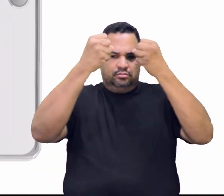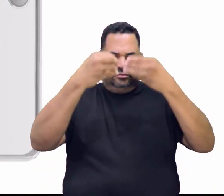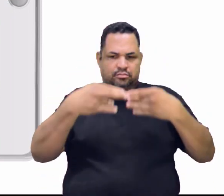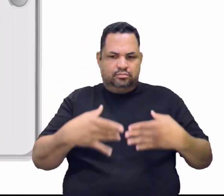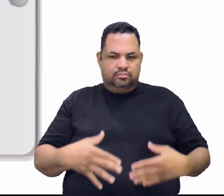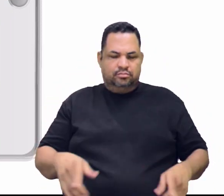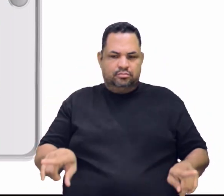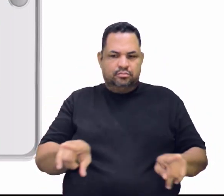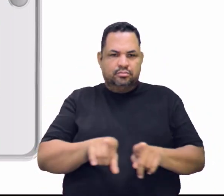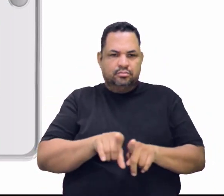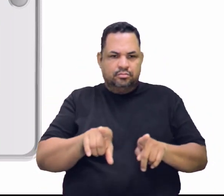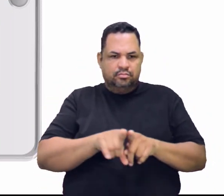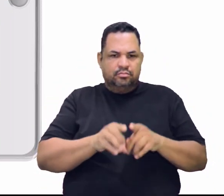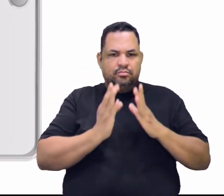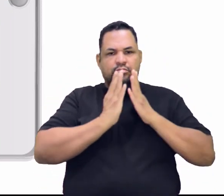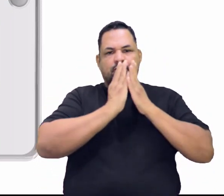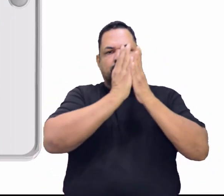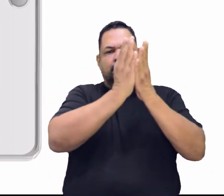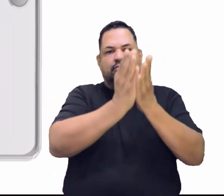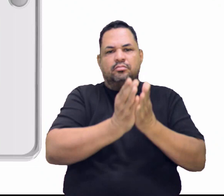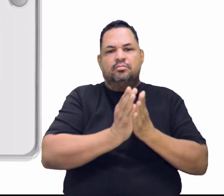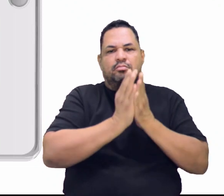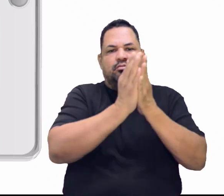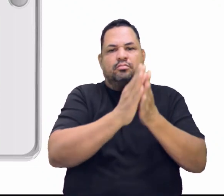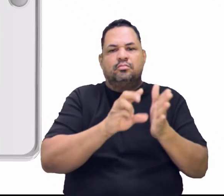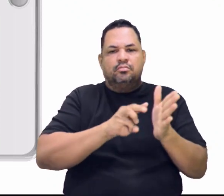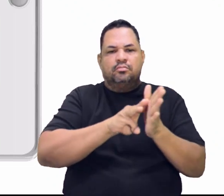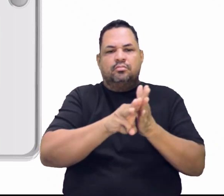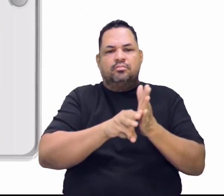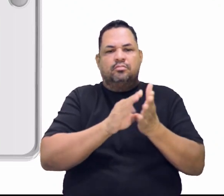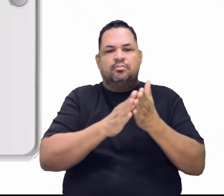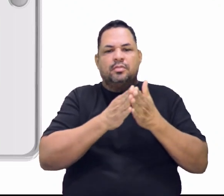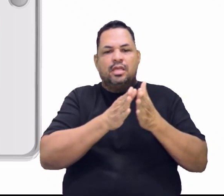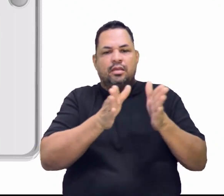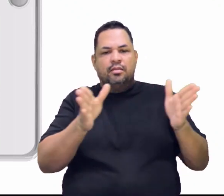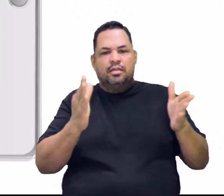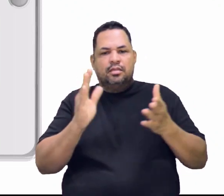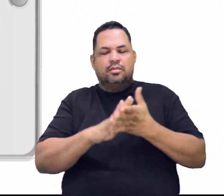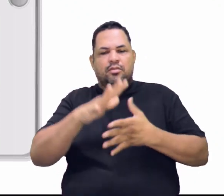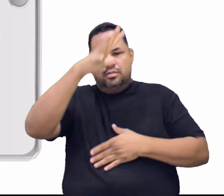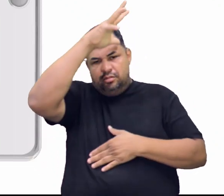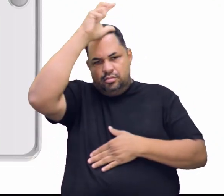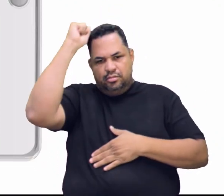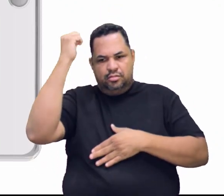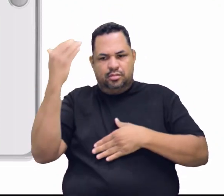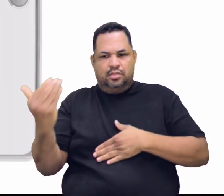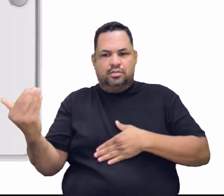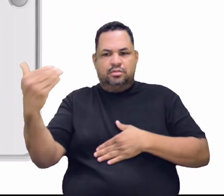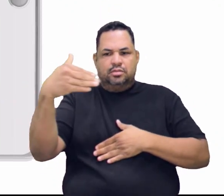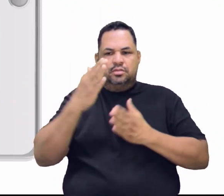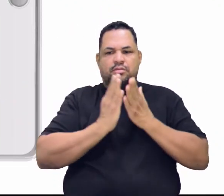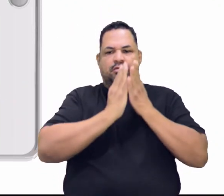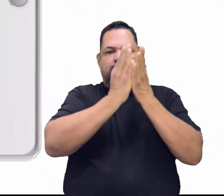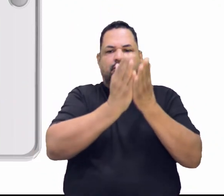também sobre a navegação no Rio Madeira e a abertura do Amazonas, a navegação internacional.